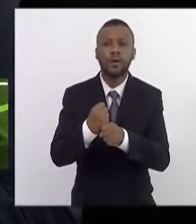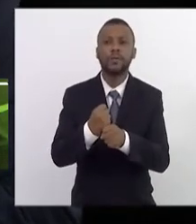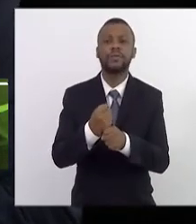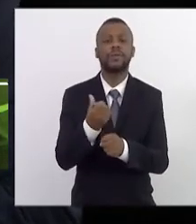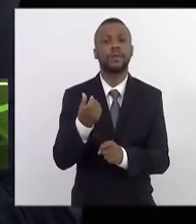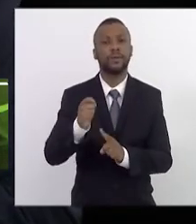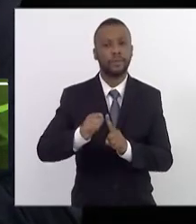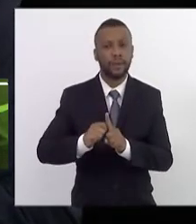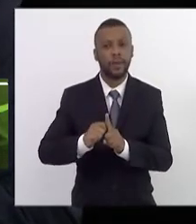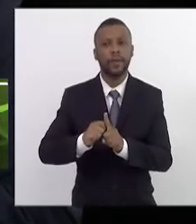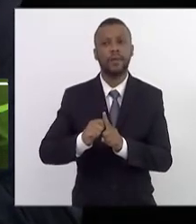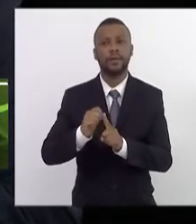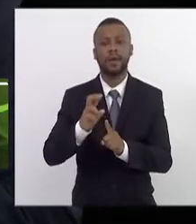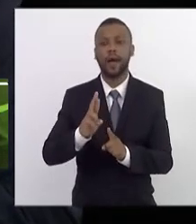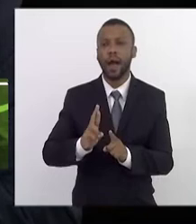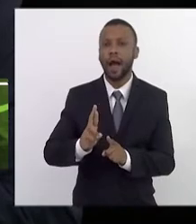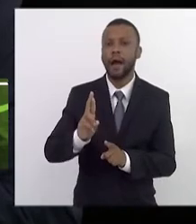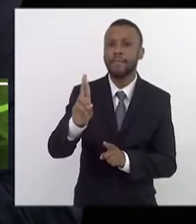da SES,